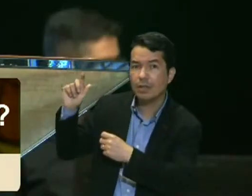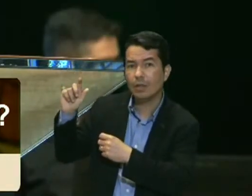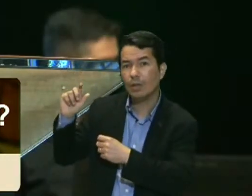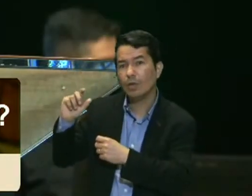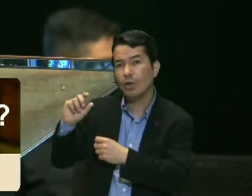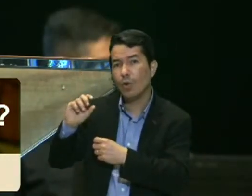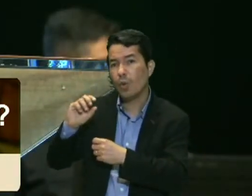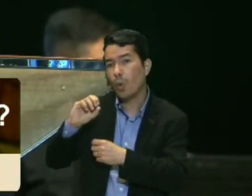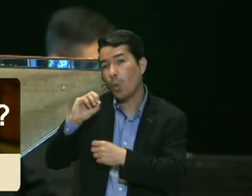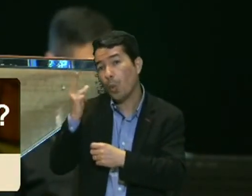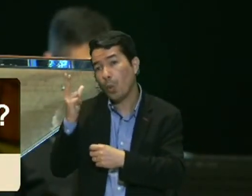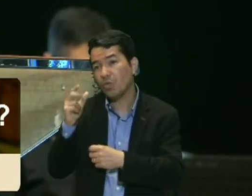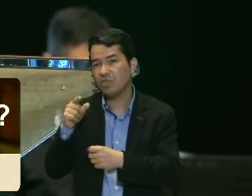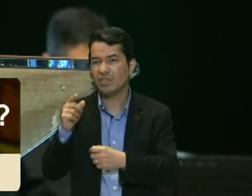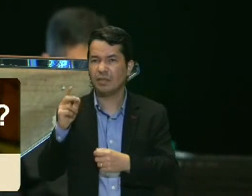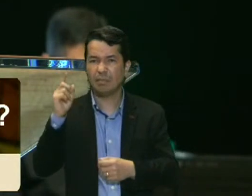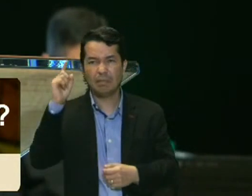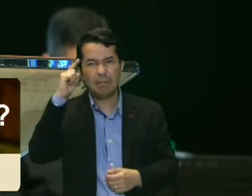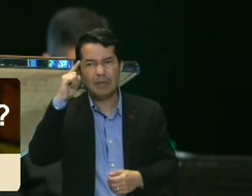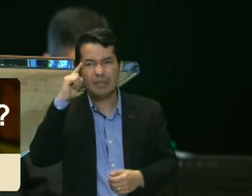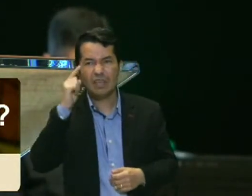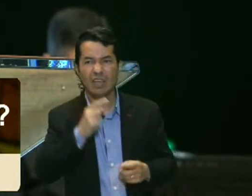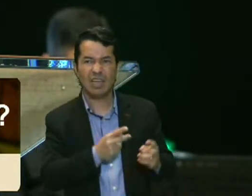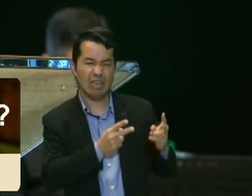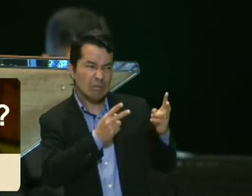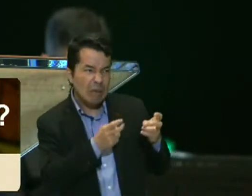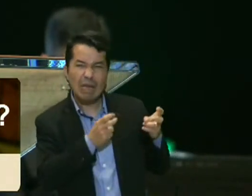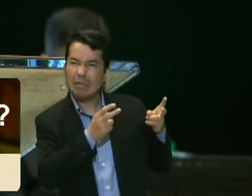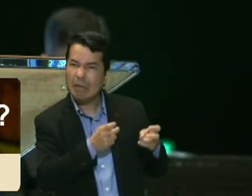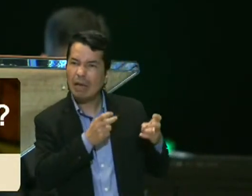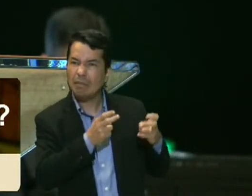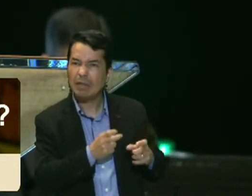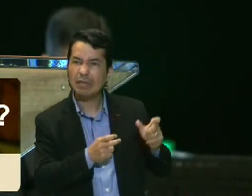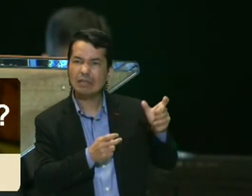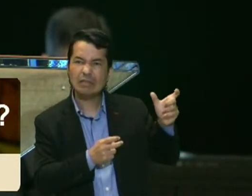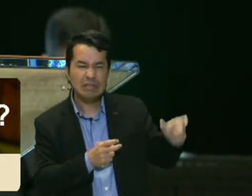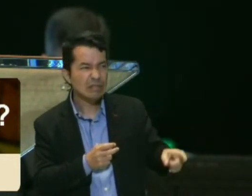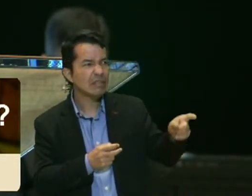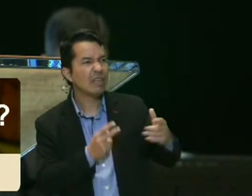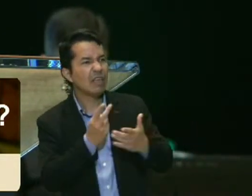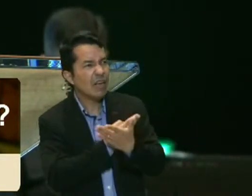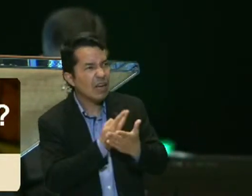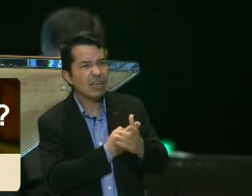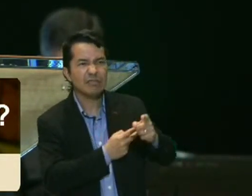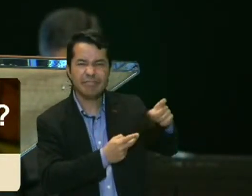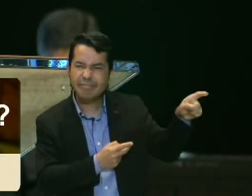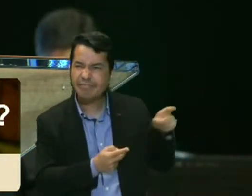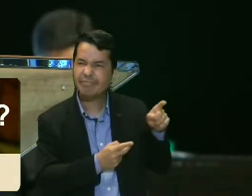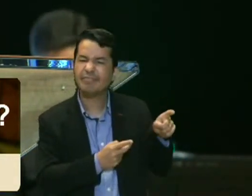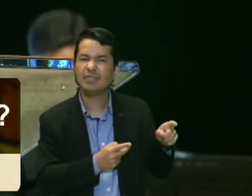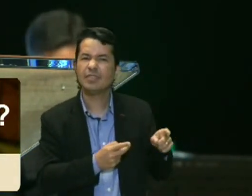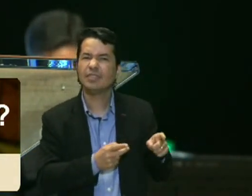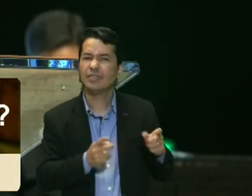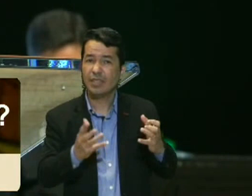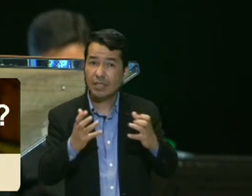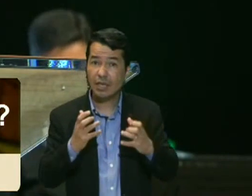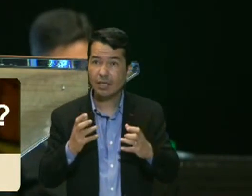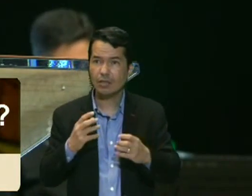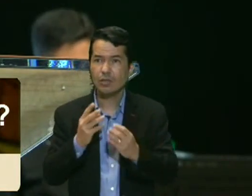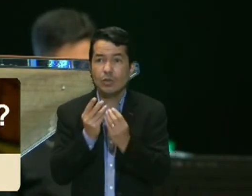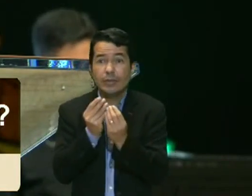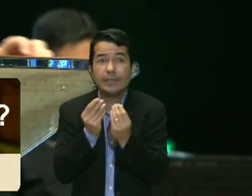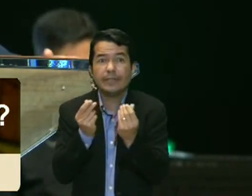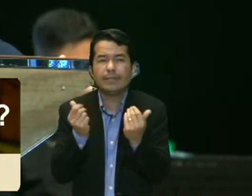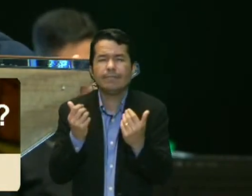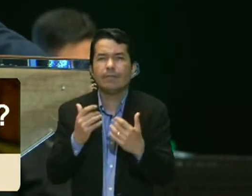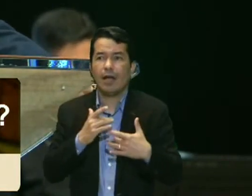está acontecendo do jeito que você queria, eu quero te convidar a ficar em pé. Se você é